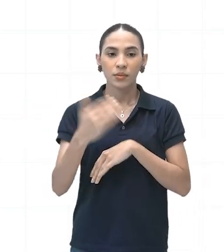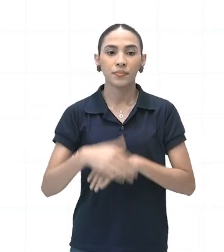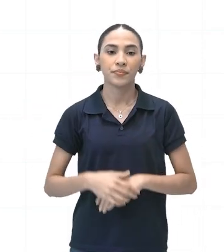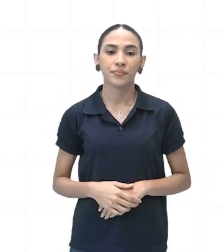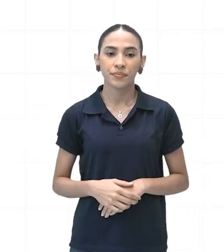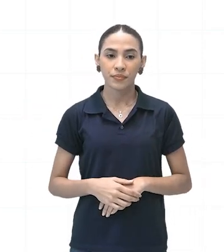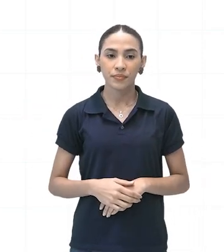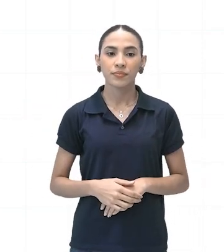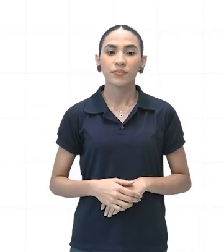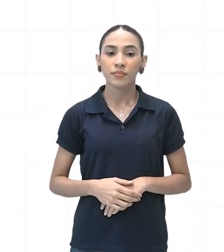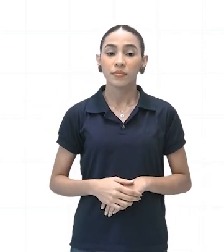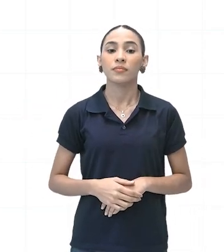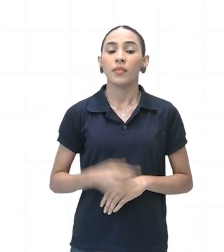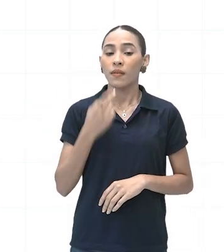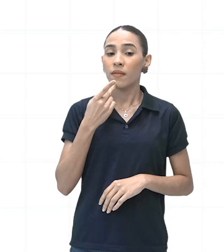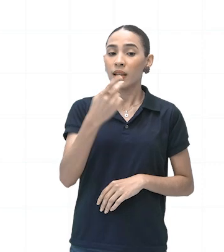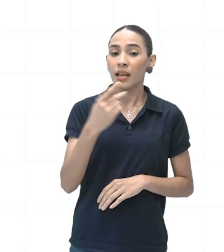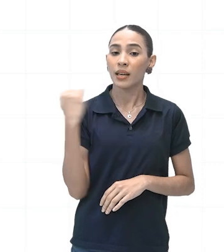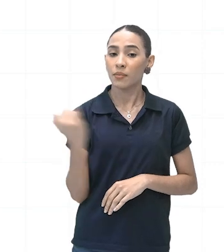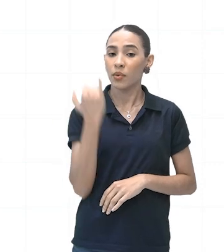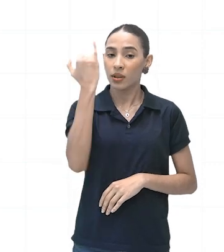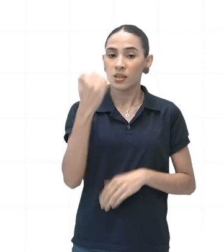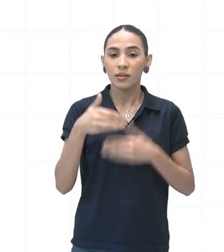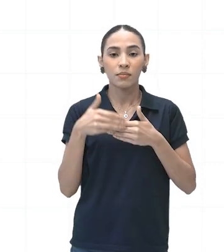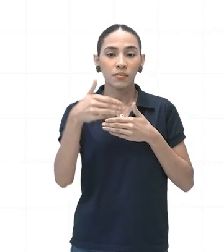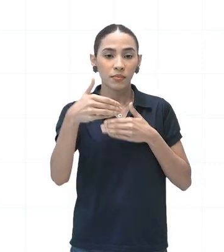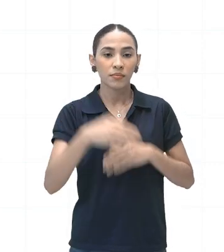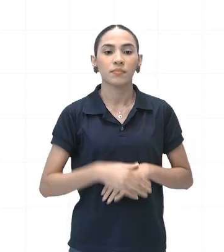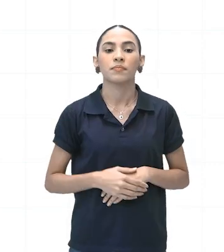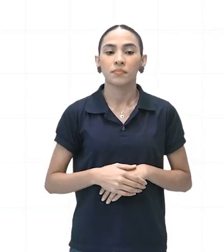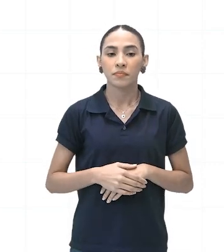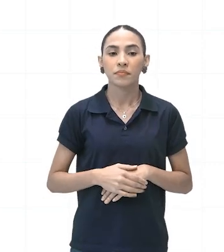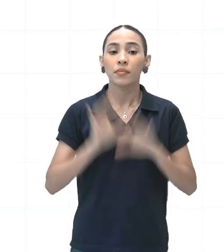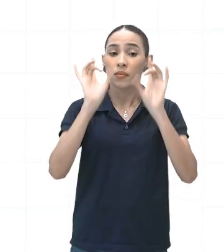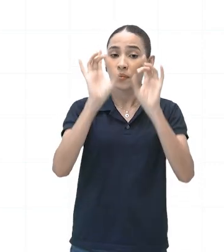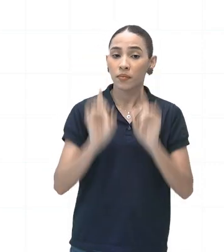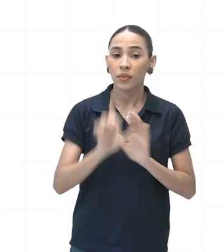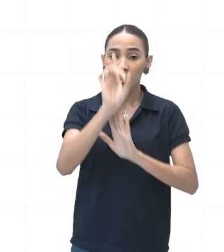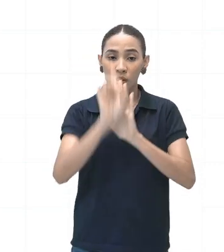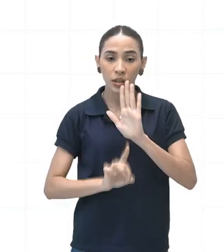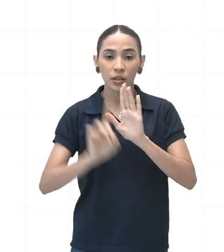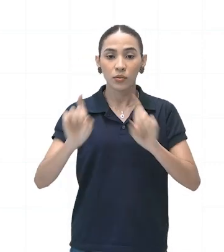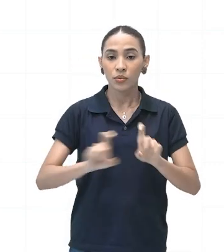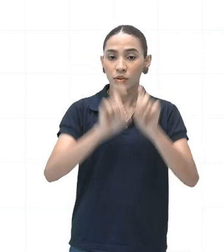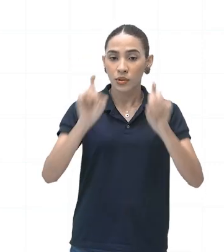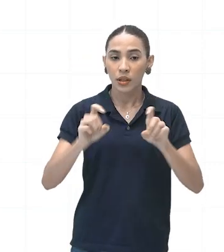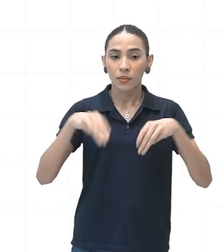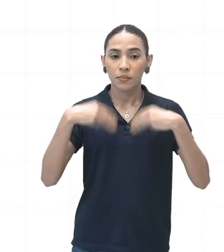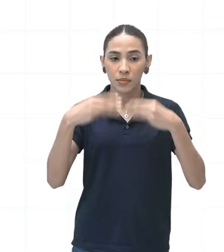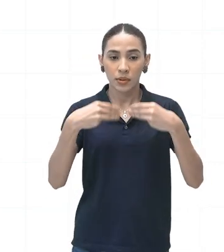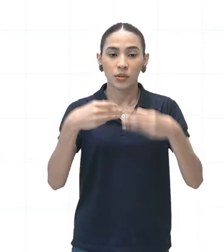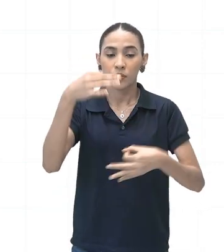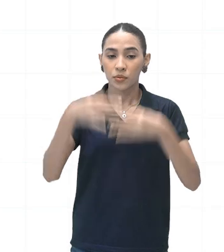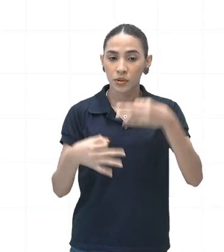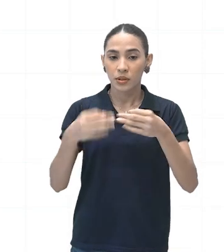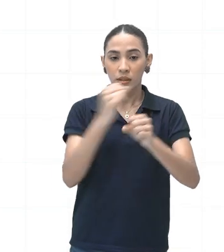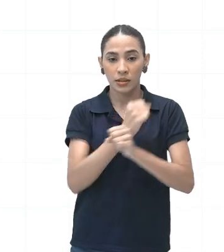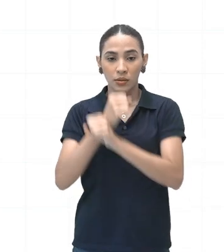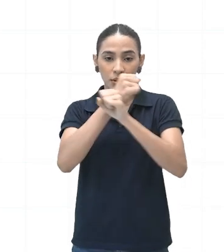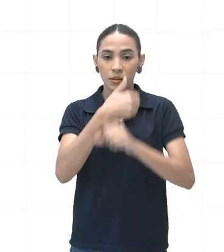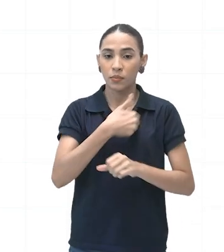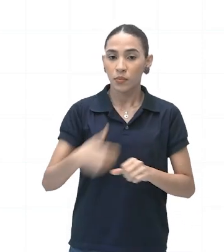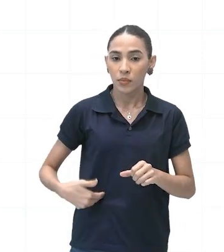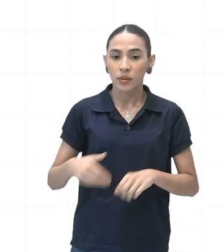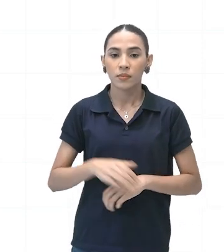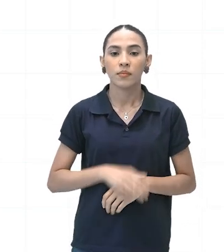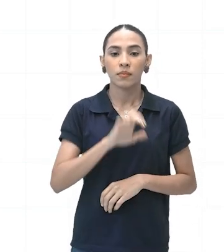populares da atualidade. Ao falar sobre a importância da iniciativa, a assessora especial de Direitos Digitais do Ministério da Justiça e